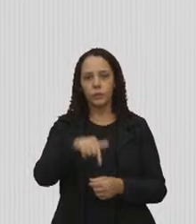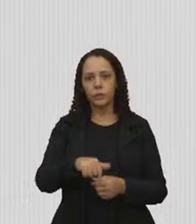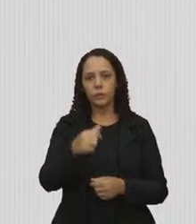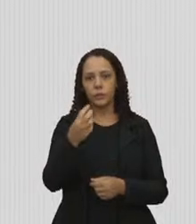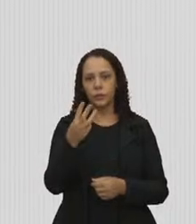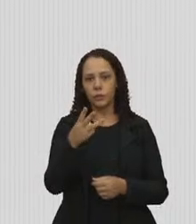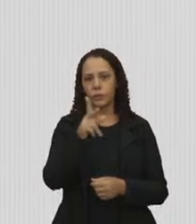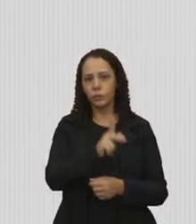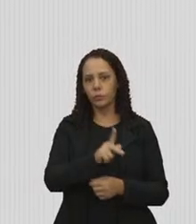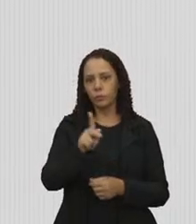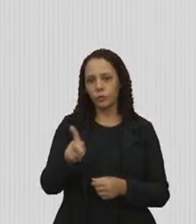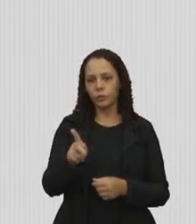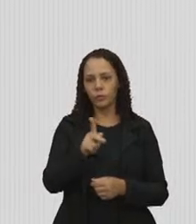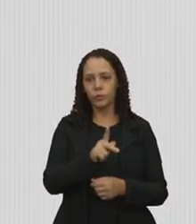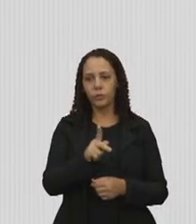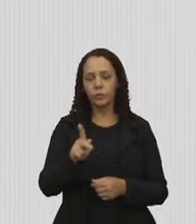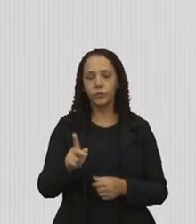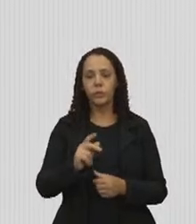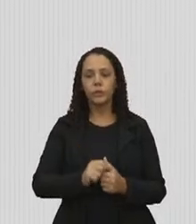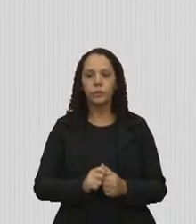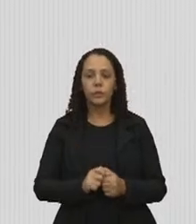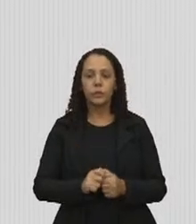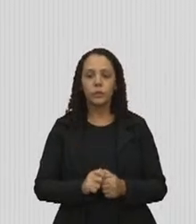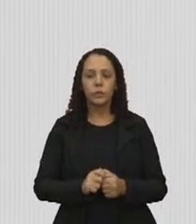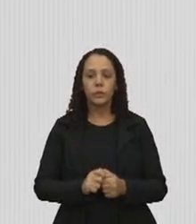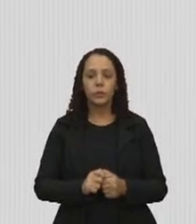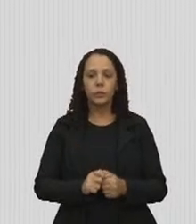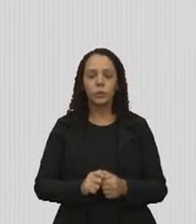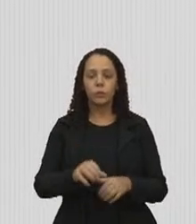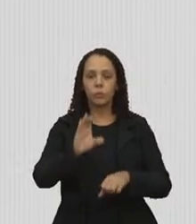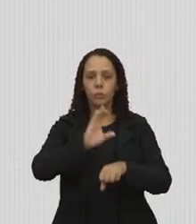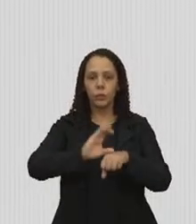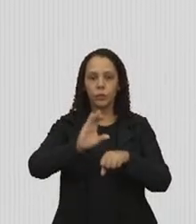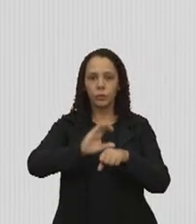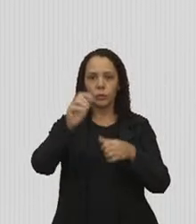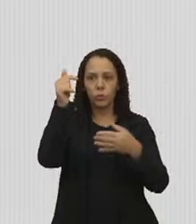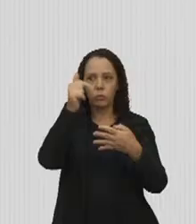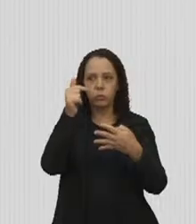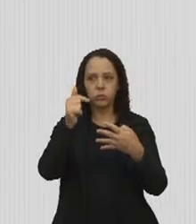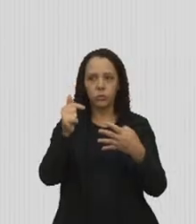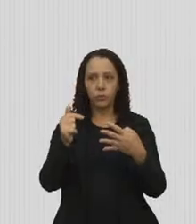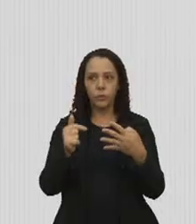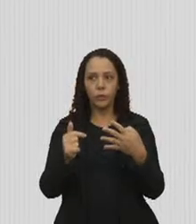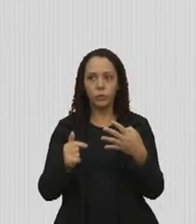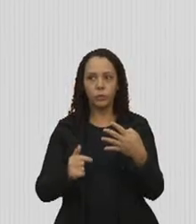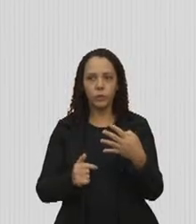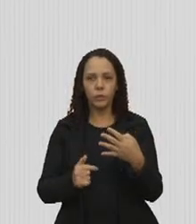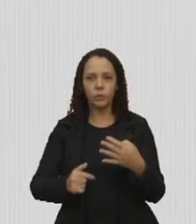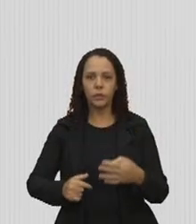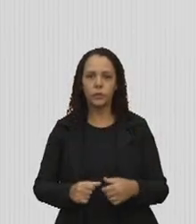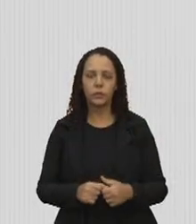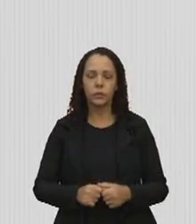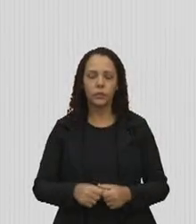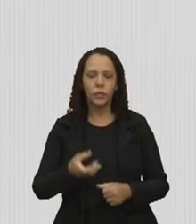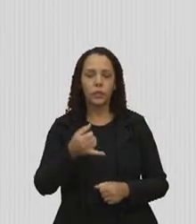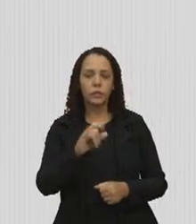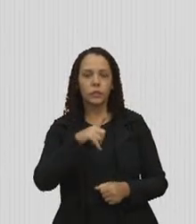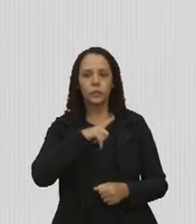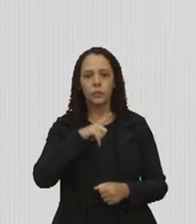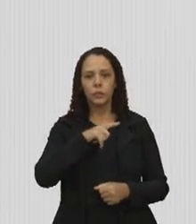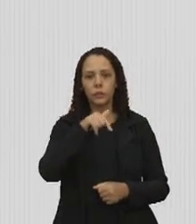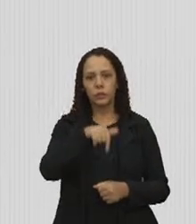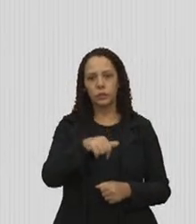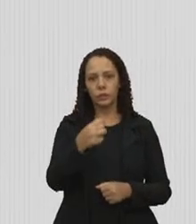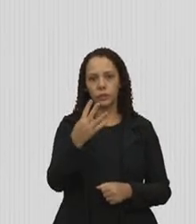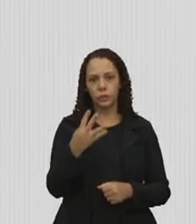nas áreas para oferta dos nossos cursos, que aqui citei, ok? Inclusive, então, sim, se a gente tem 73 e o